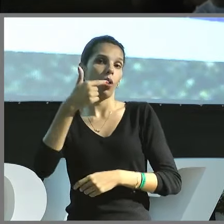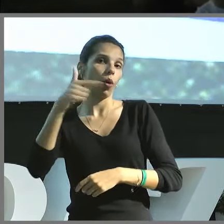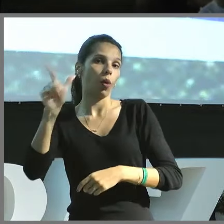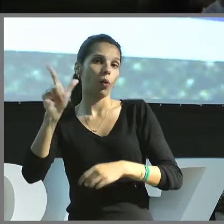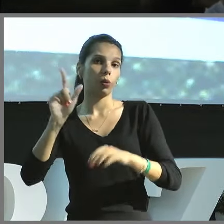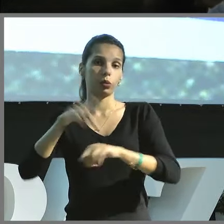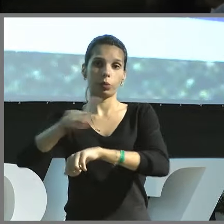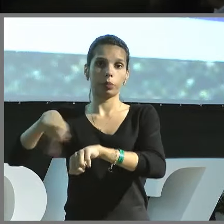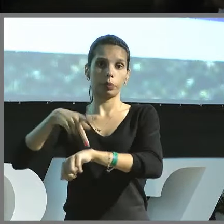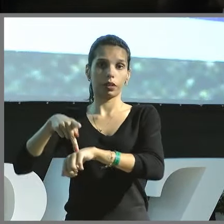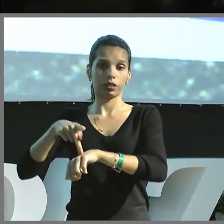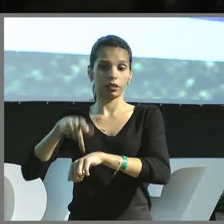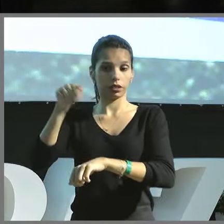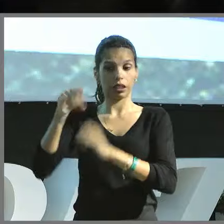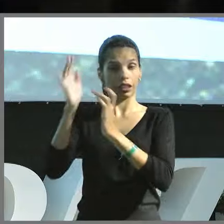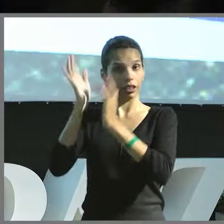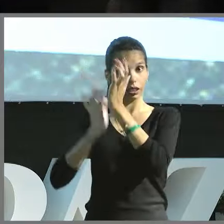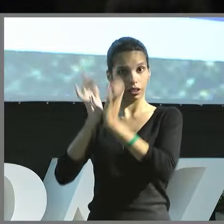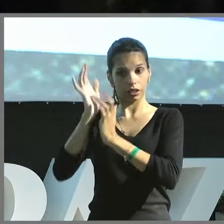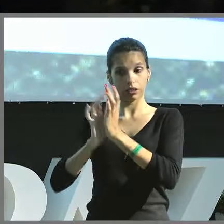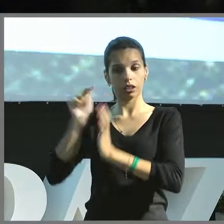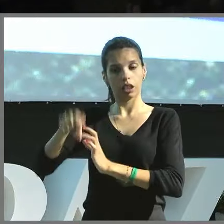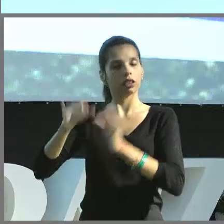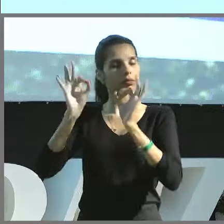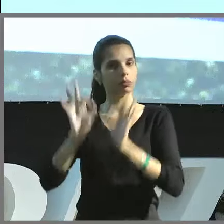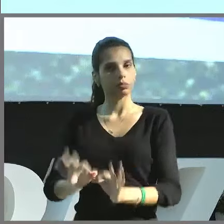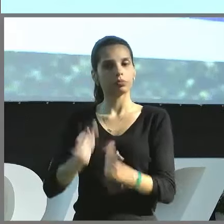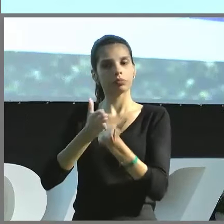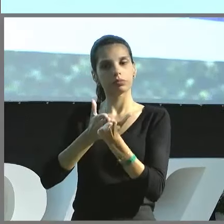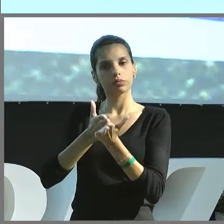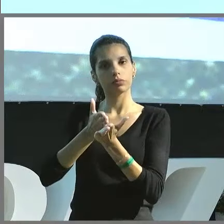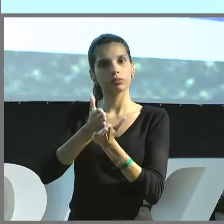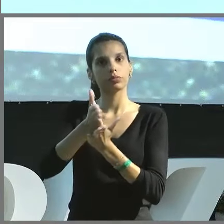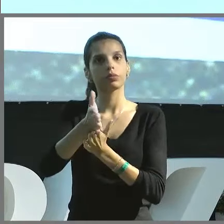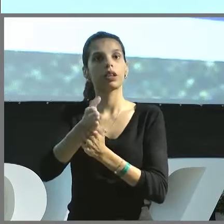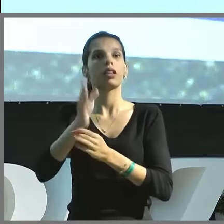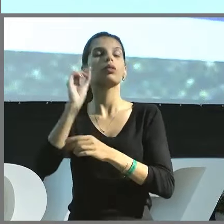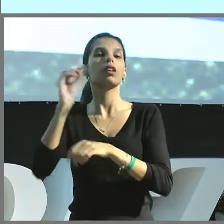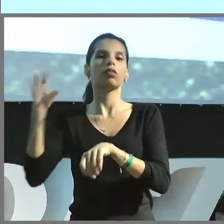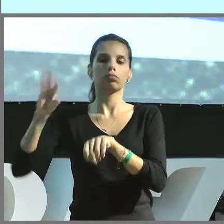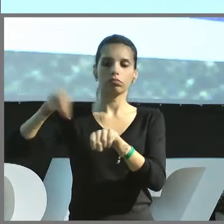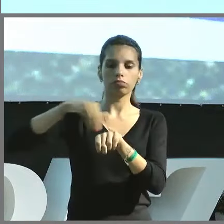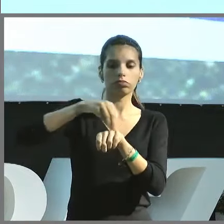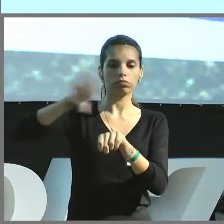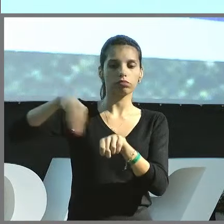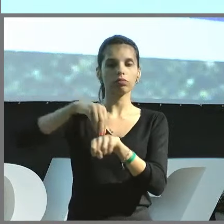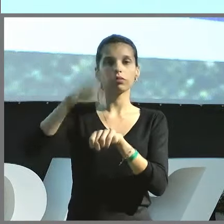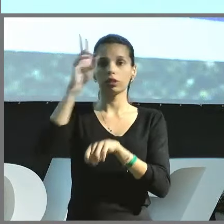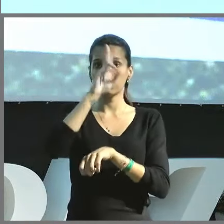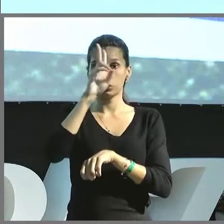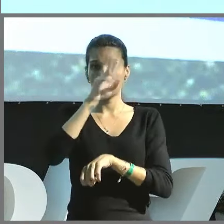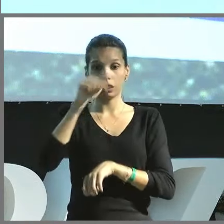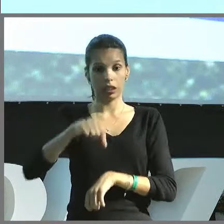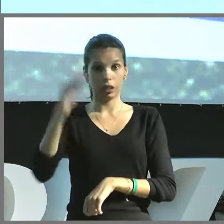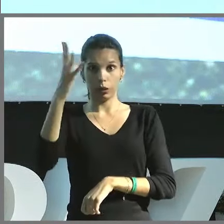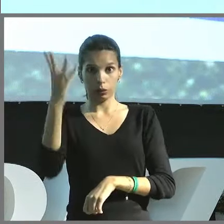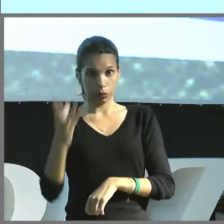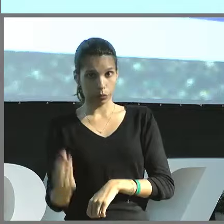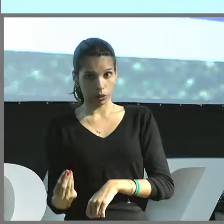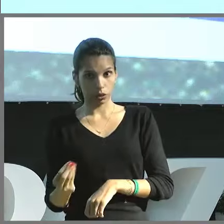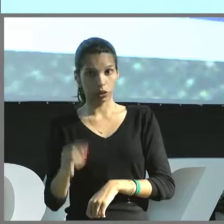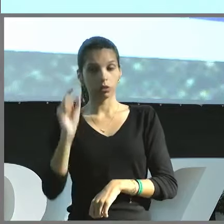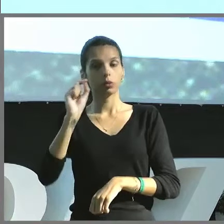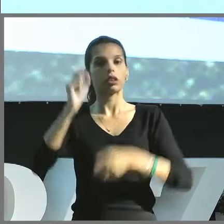um Cristo profundamente atual, resgatando a sua história. Mergulhamos no mundo espiritual e tratamos as